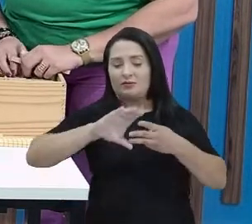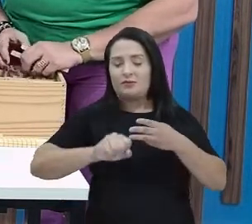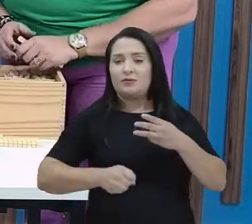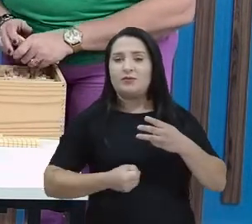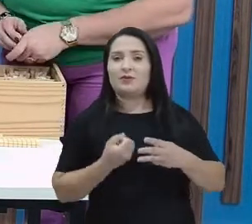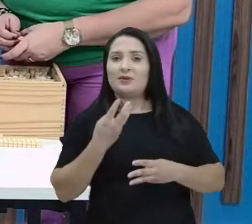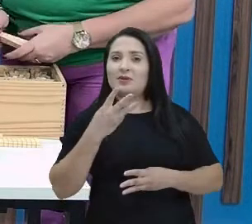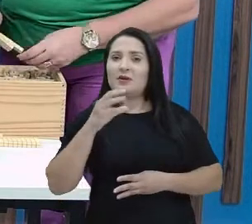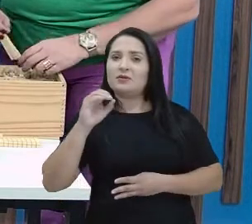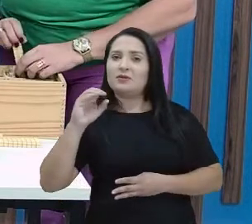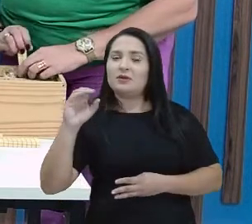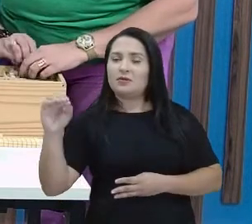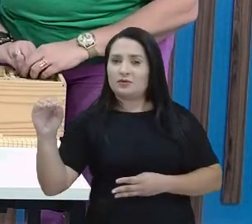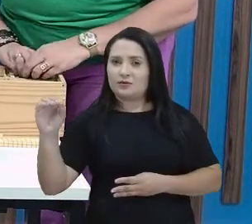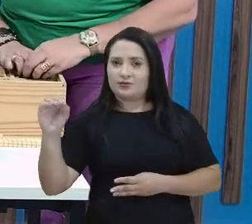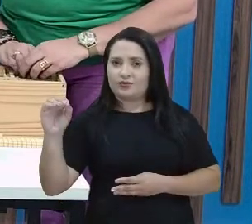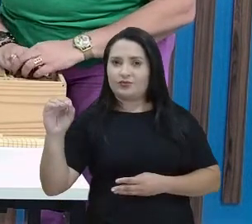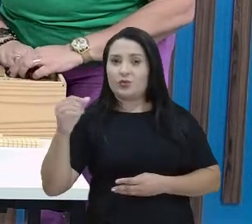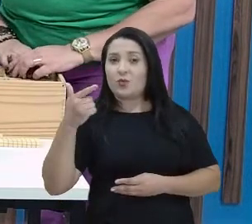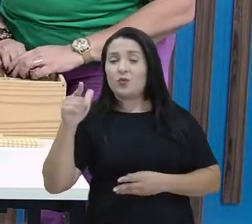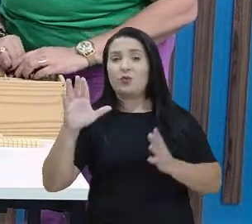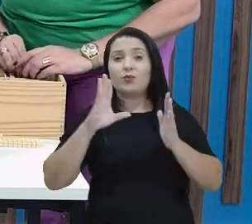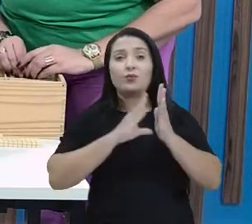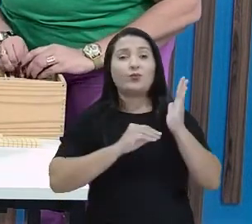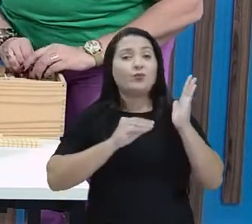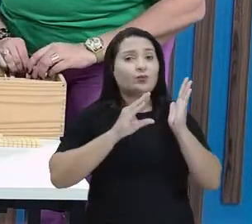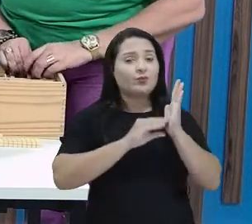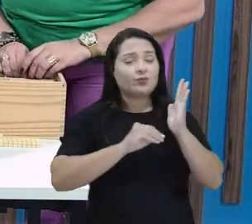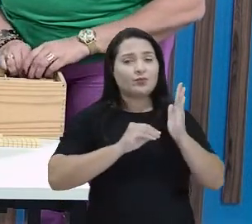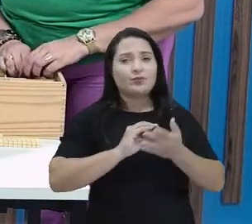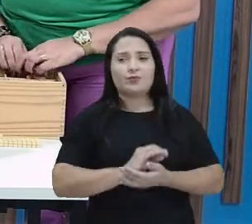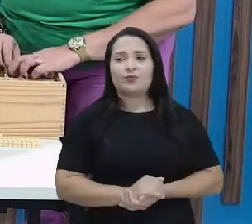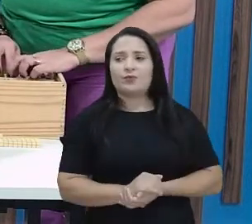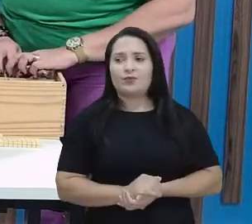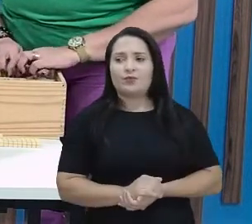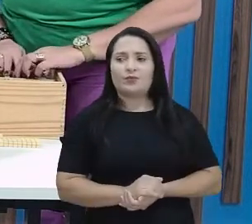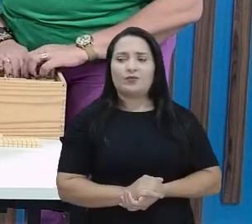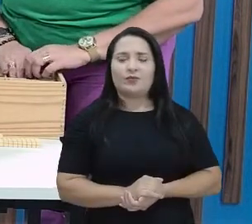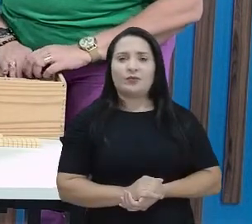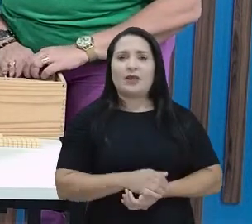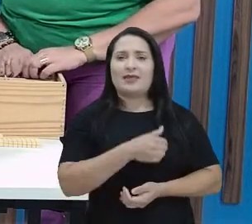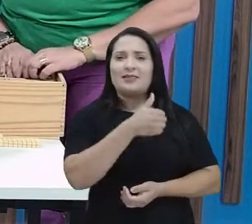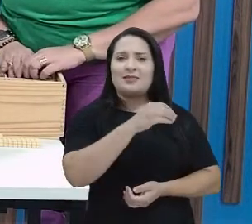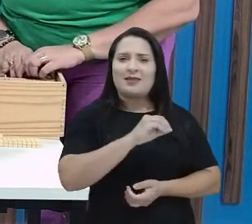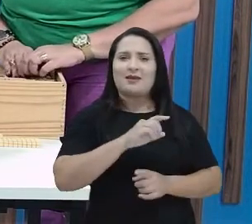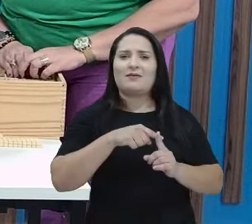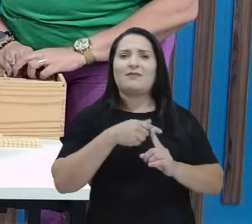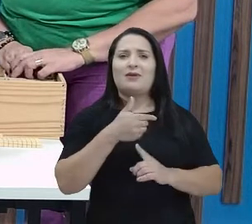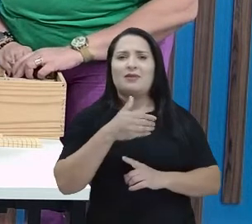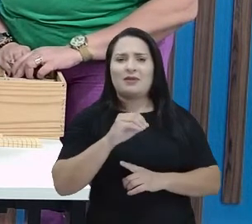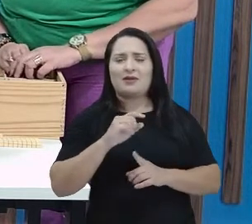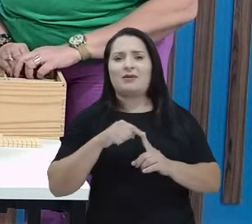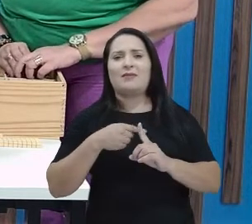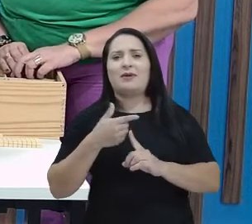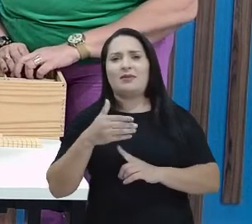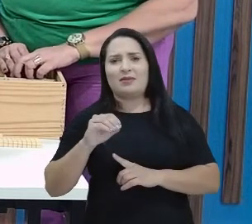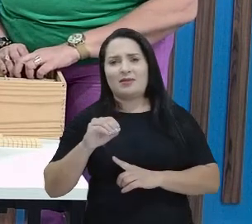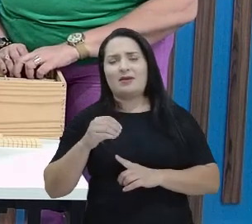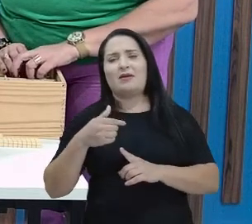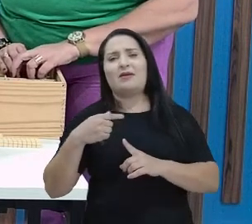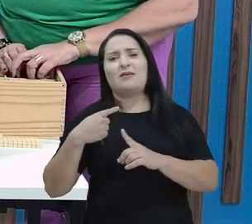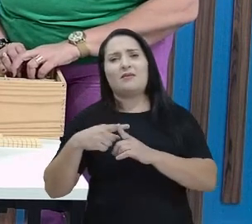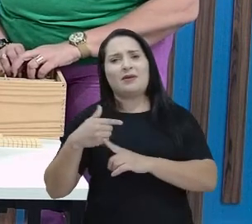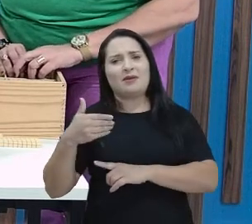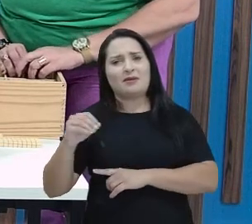outra forma, né? Nós temos aqui, ó, 10, mais 10, mais 10, mais 10, mais 10, mais 10,